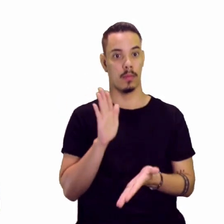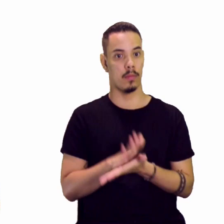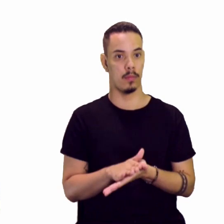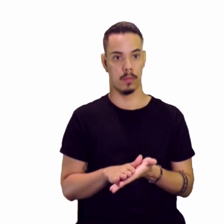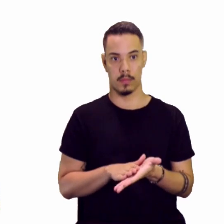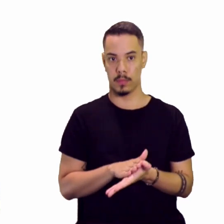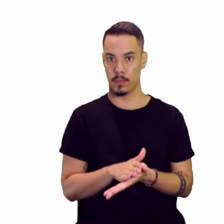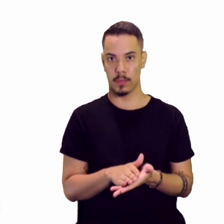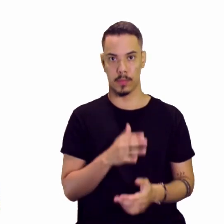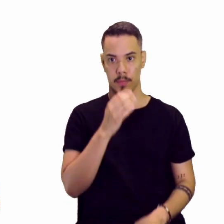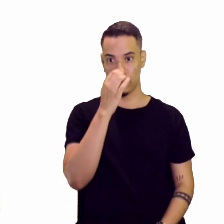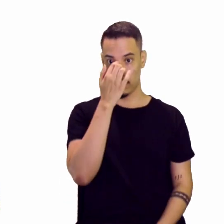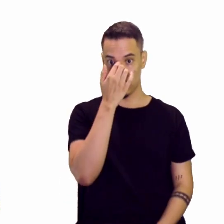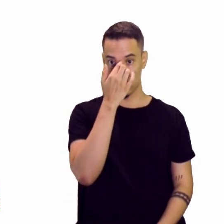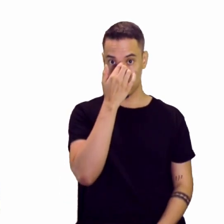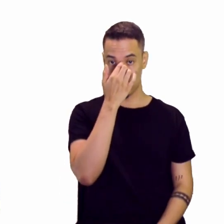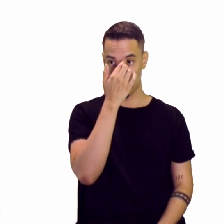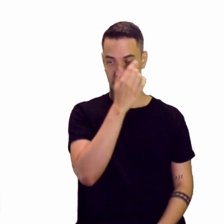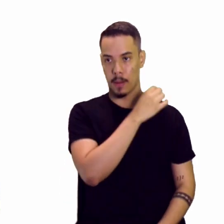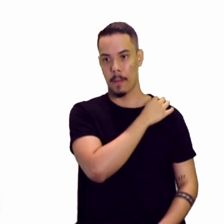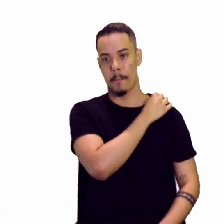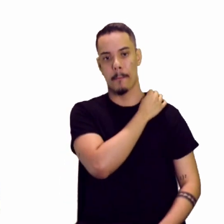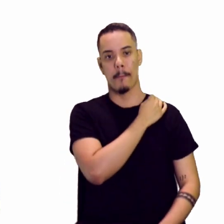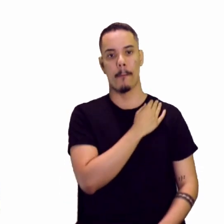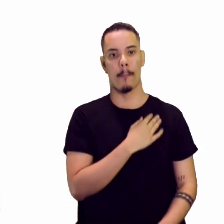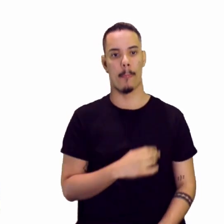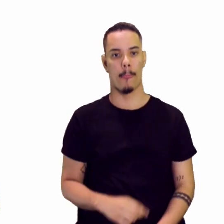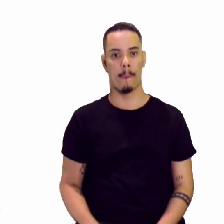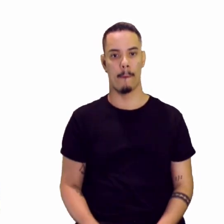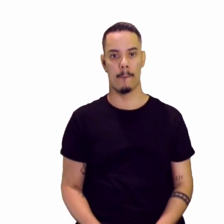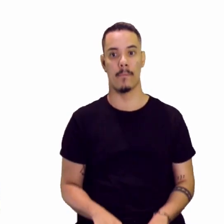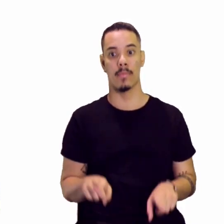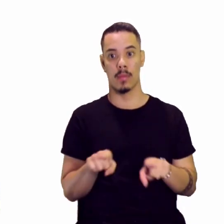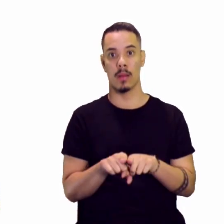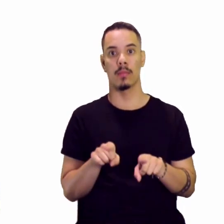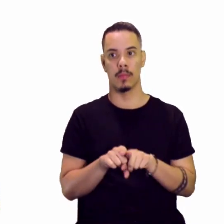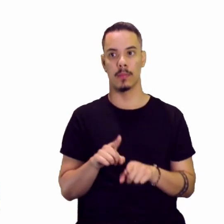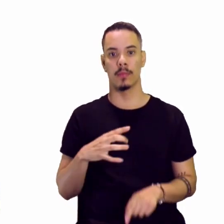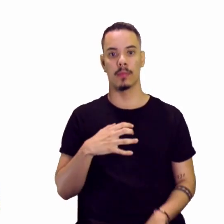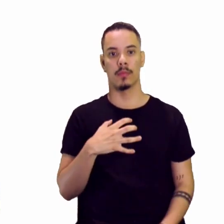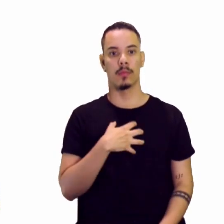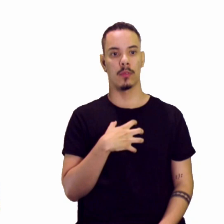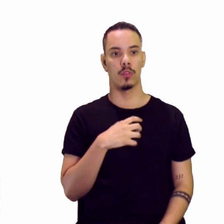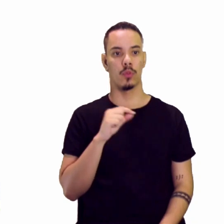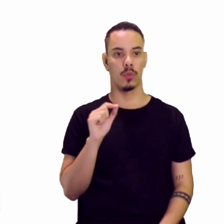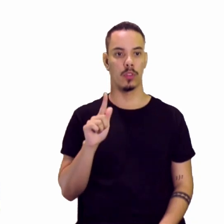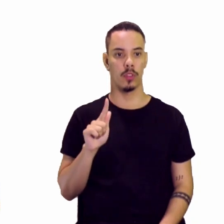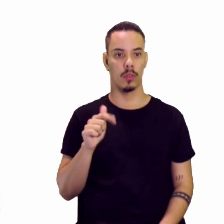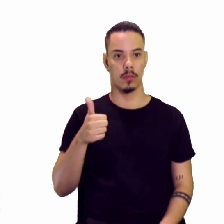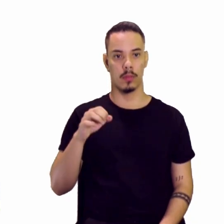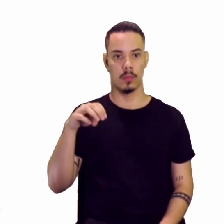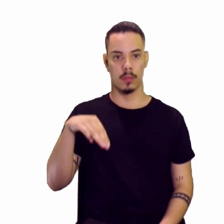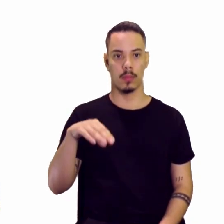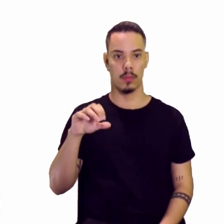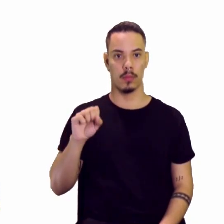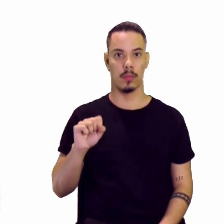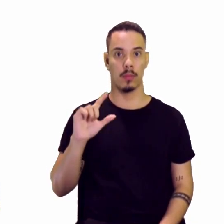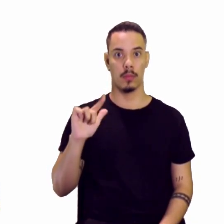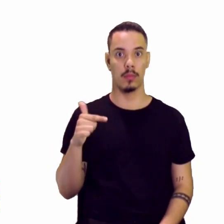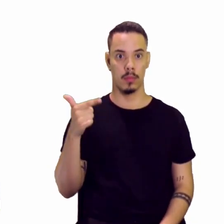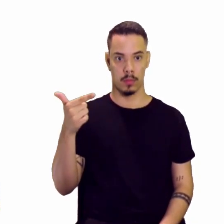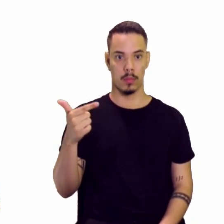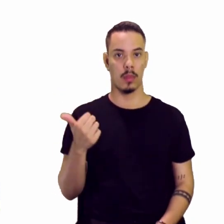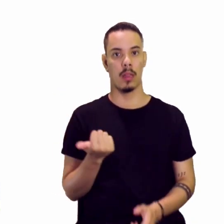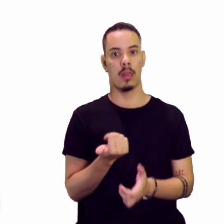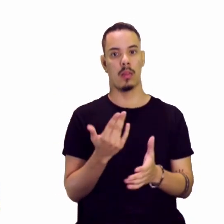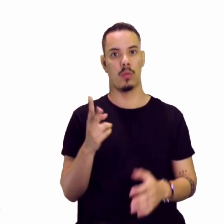tem atrito, claro. Isso. E aqui, pessoal, olha só, e considera o G como 10 metros segundo ao quadrado. Então, ele deu ali